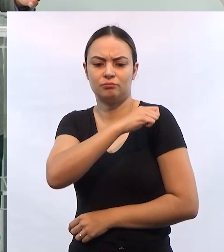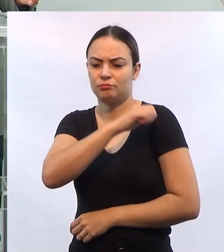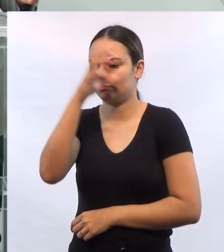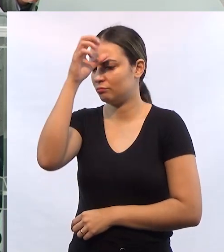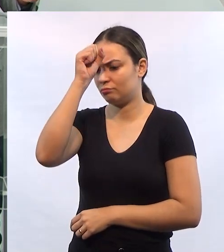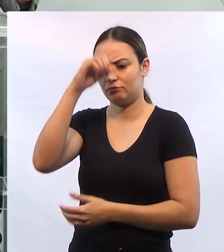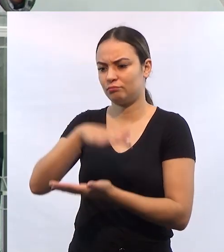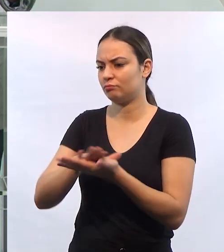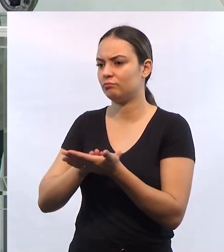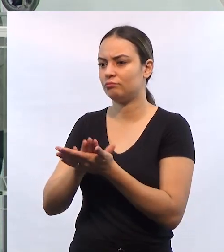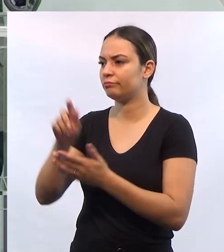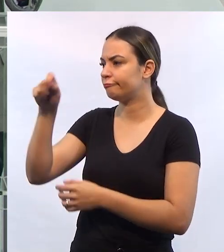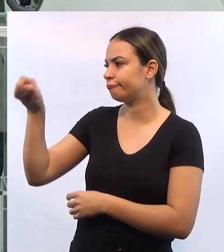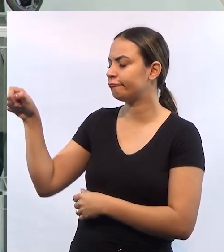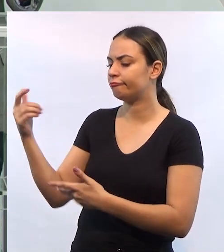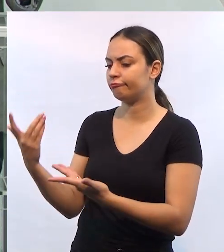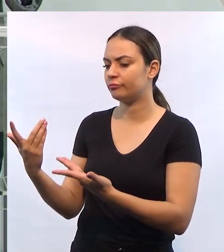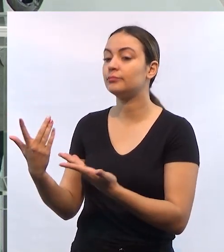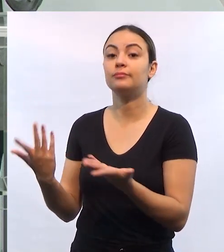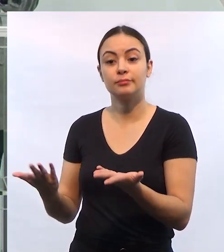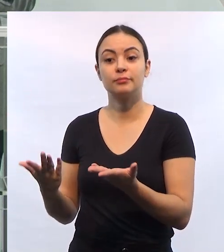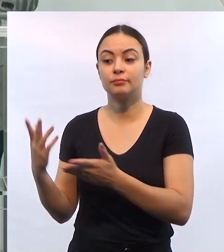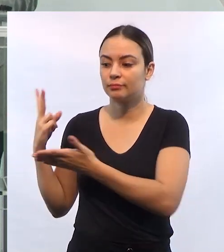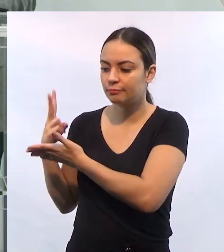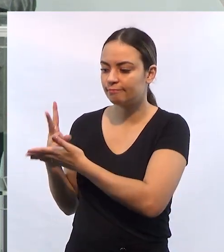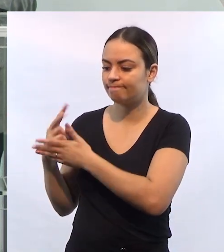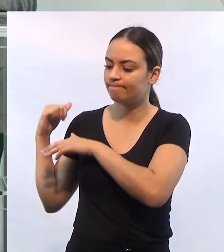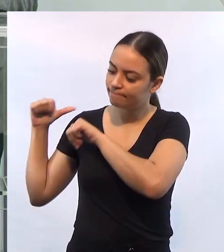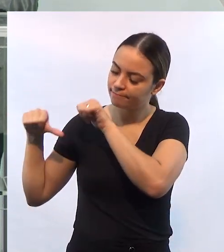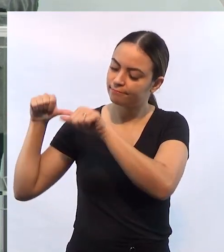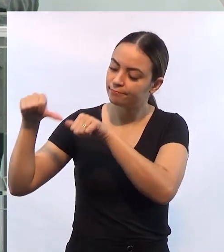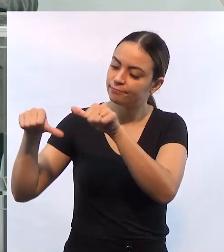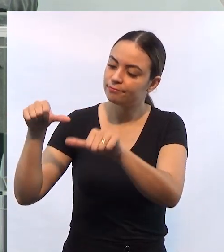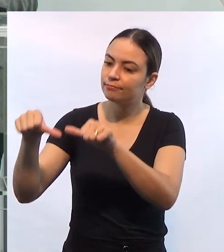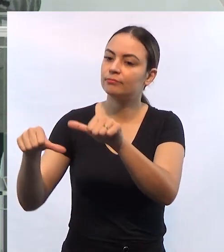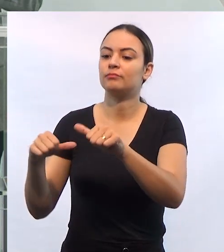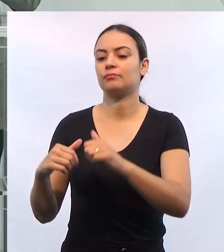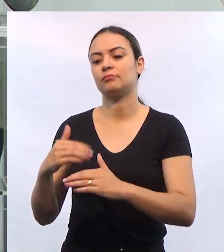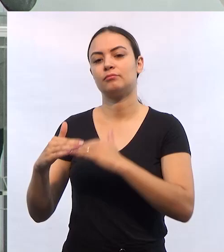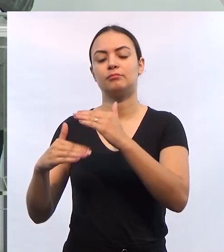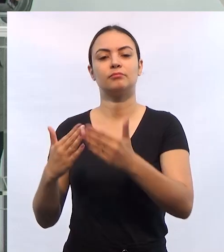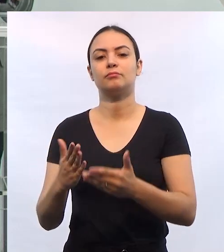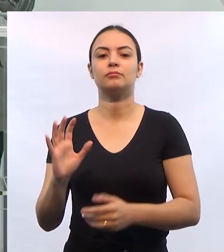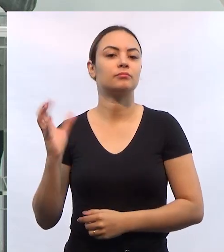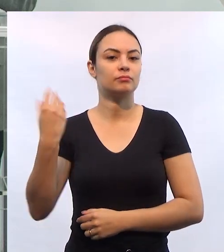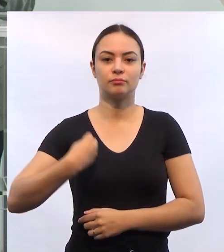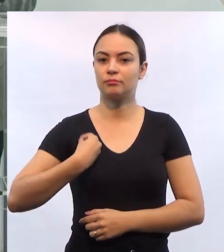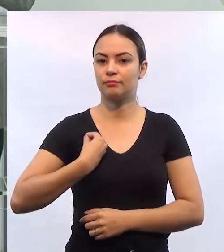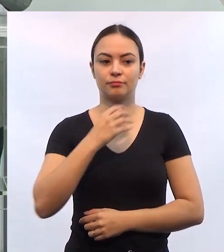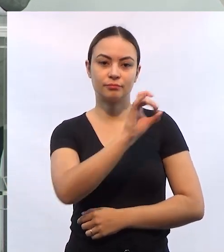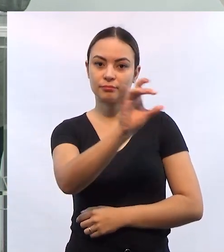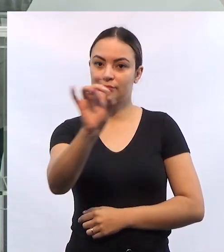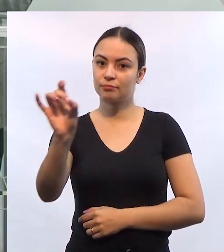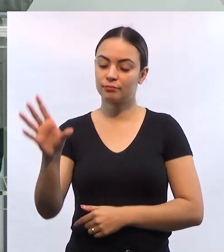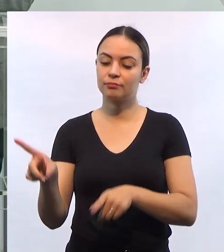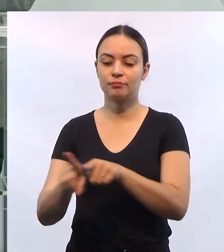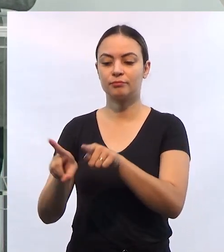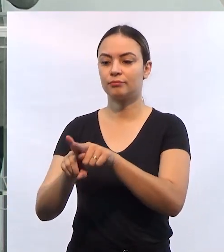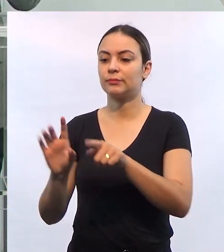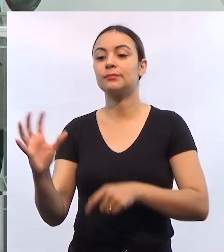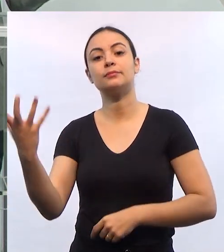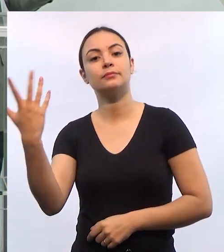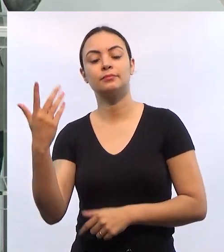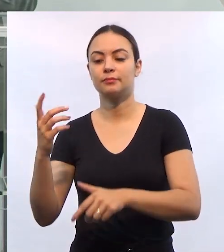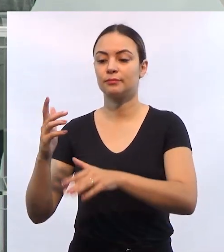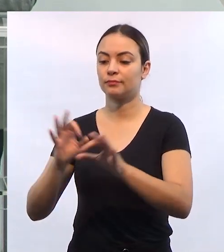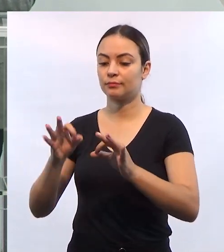conteúdo. Olha só, nada é permanente exceto a mudança. E isso acontece na nossa vida, assim